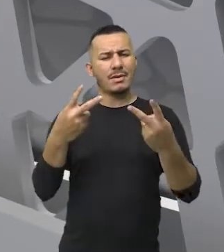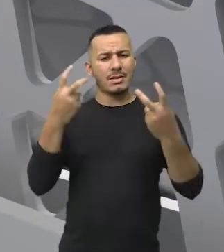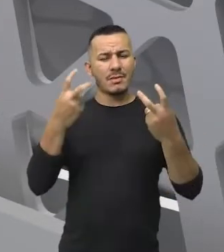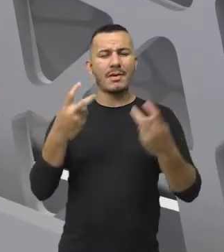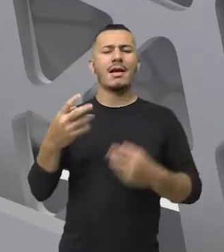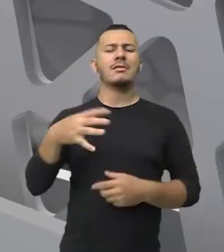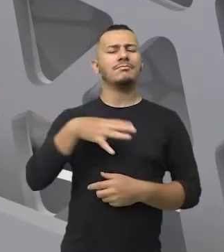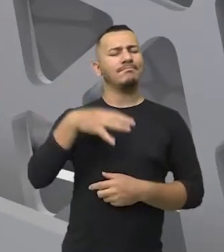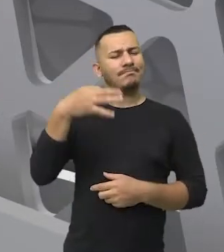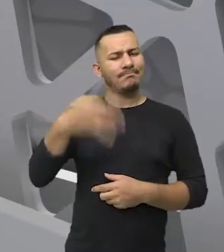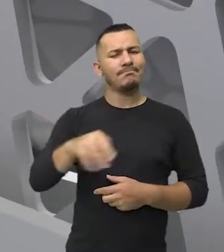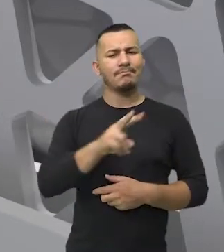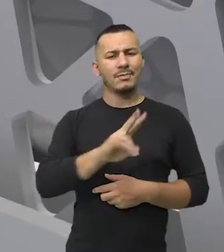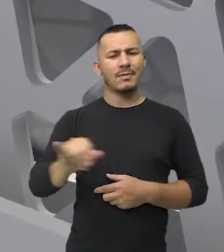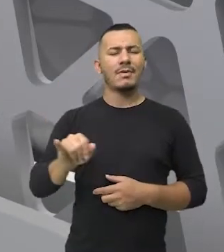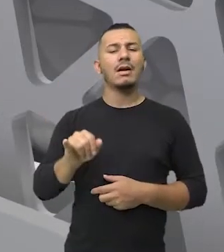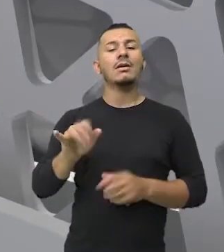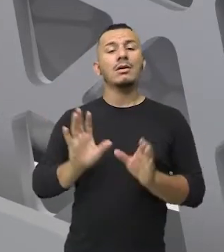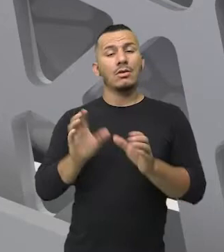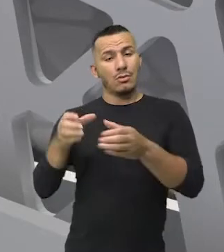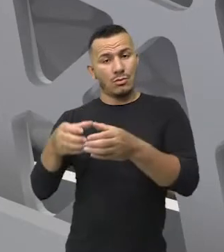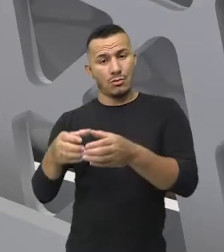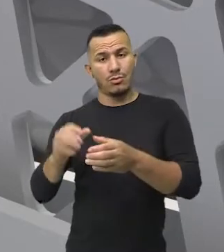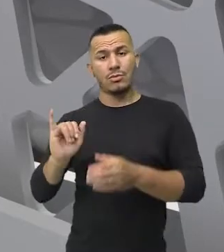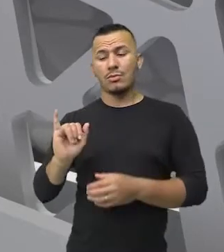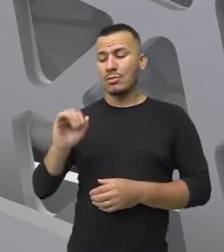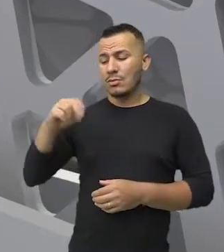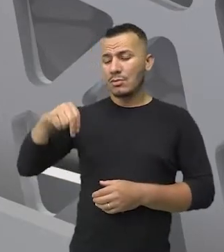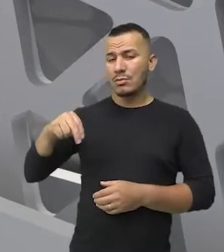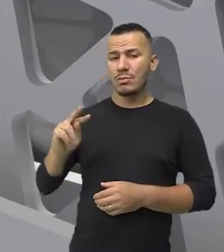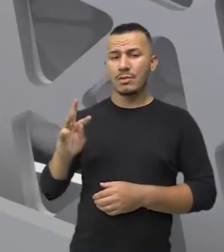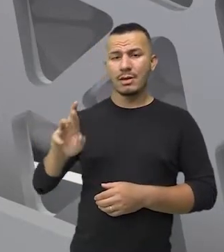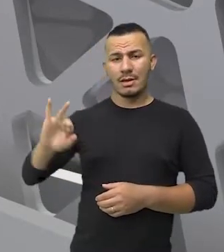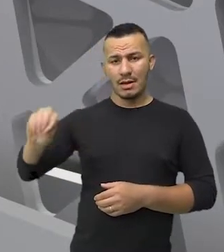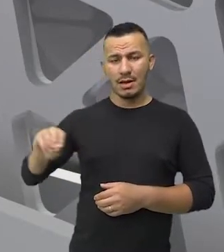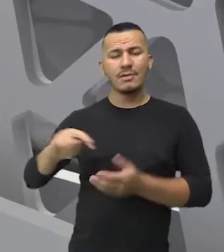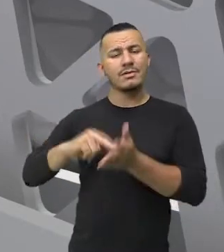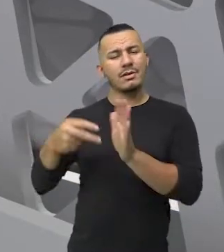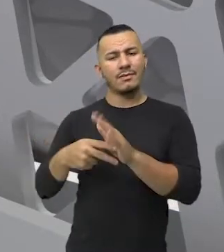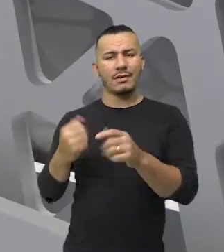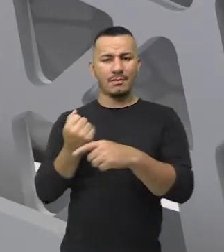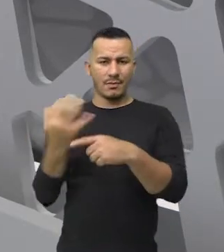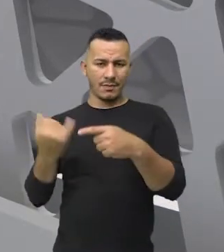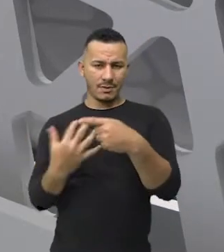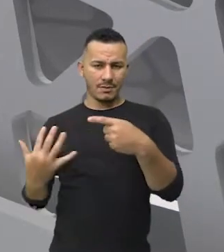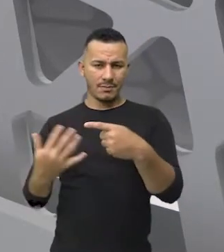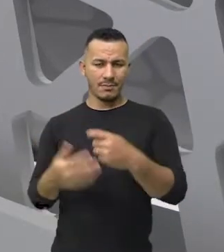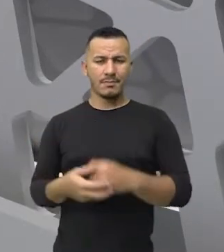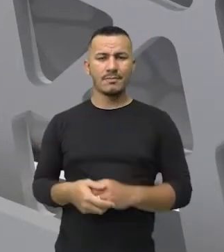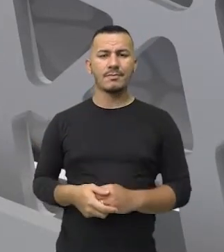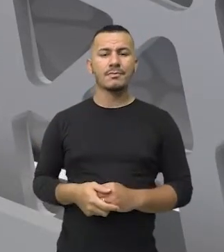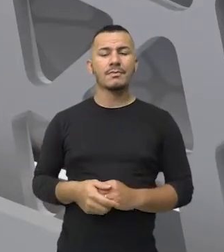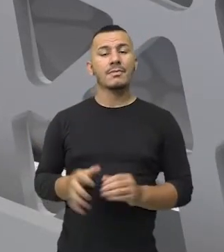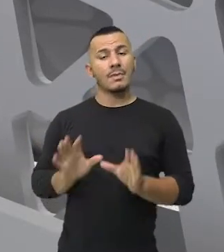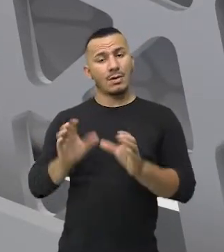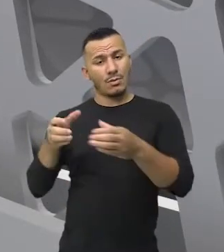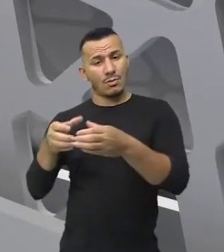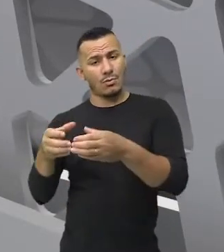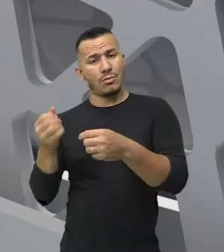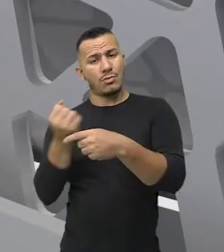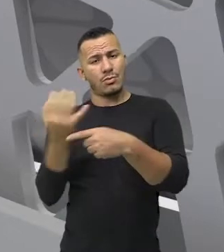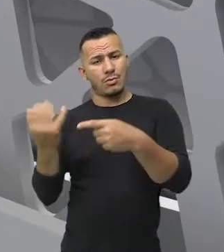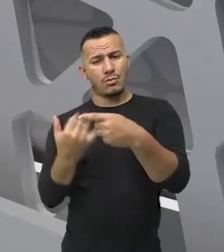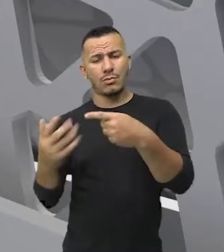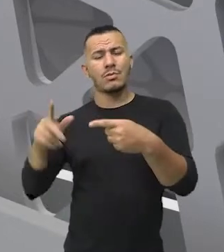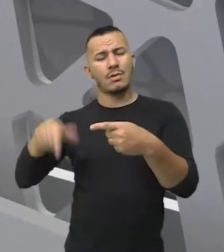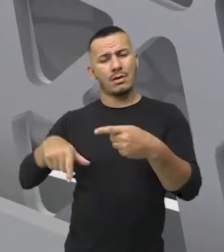certeza que todo número inteiro também é uma fração. Todo número inteiro pode ser representado como